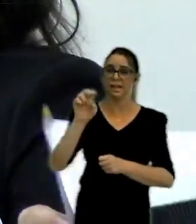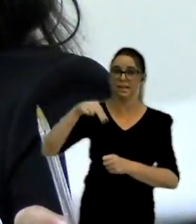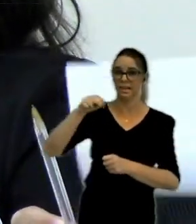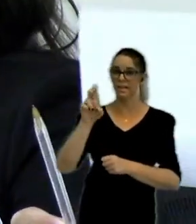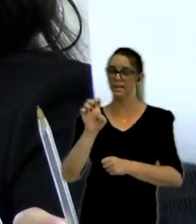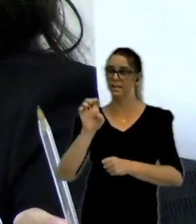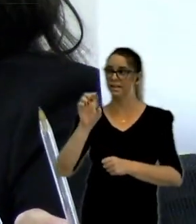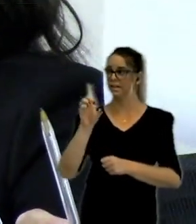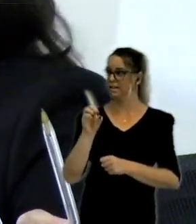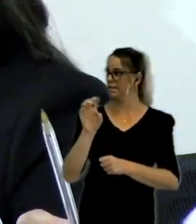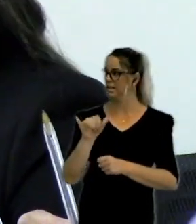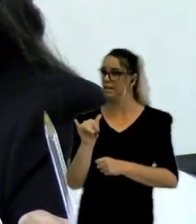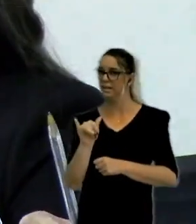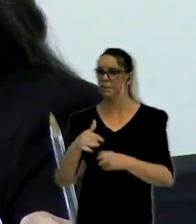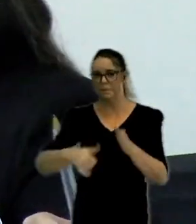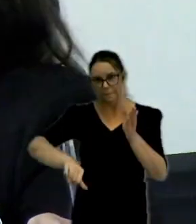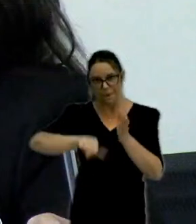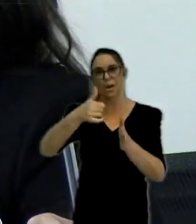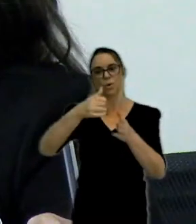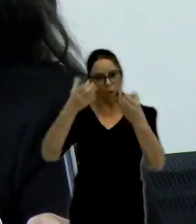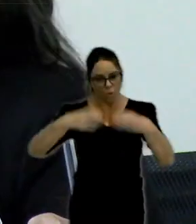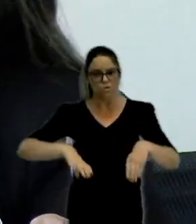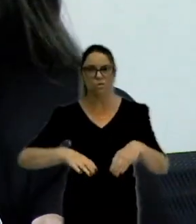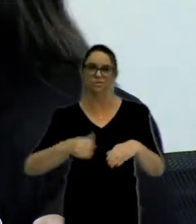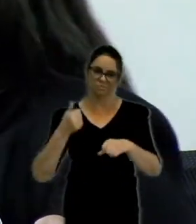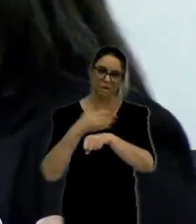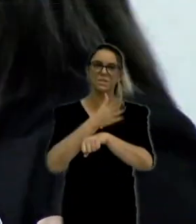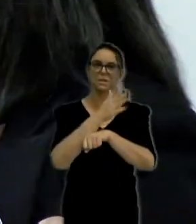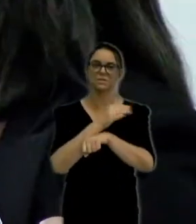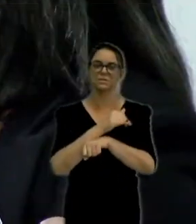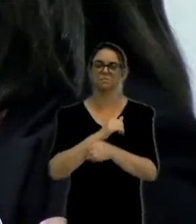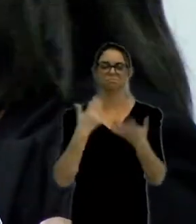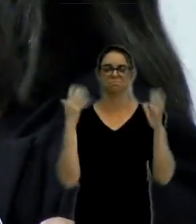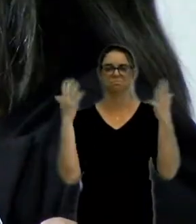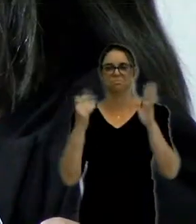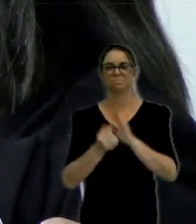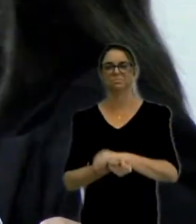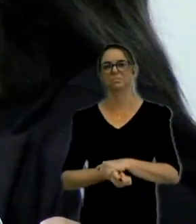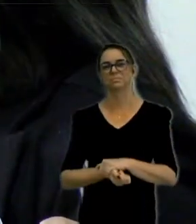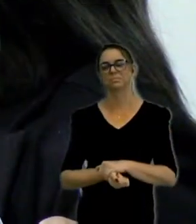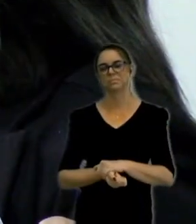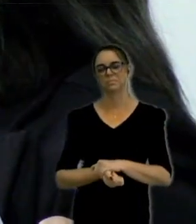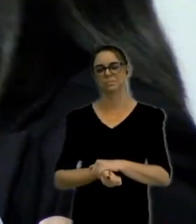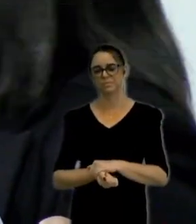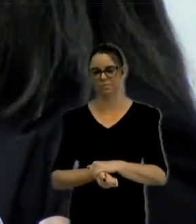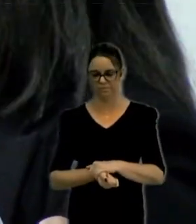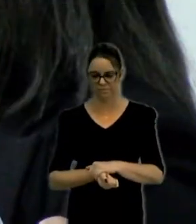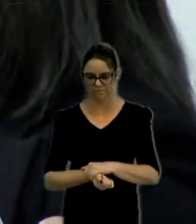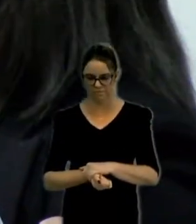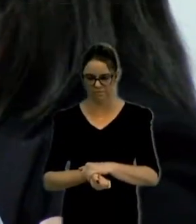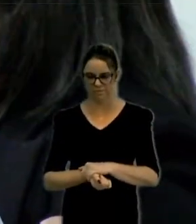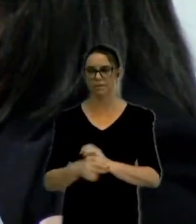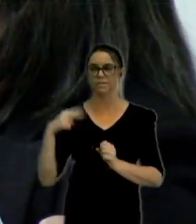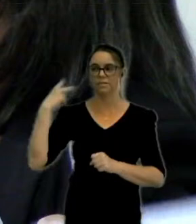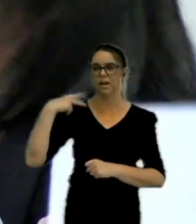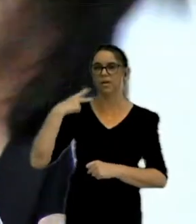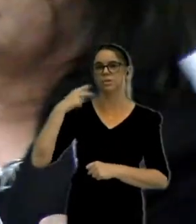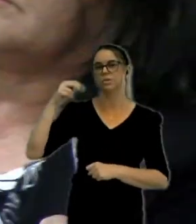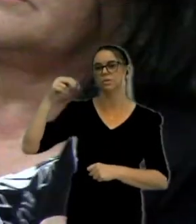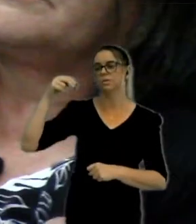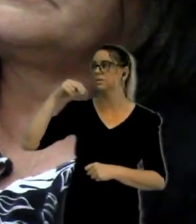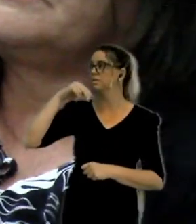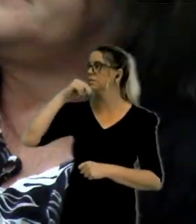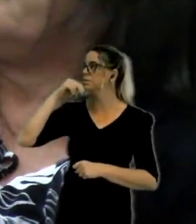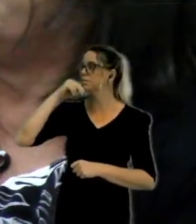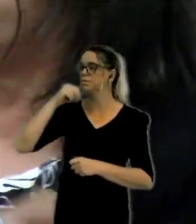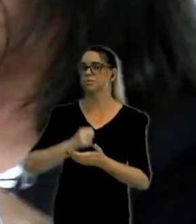por passar em primeiro lugar do concurso da GCM na administração. Vereador Nilton, vereador João